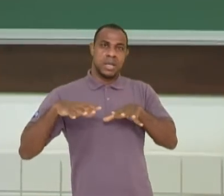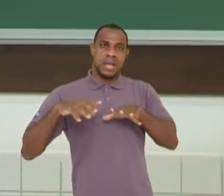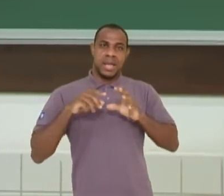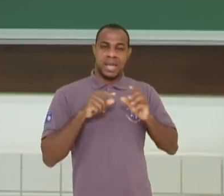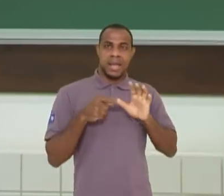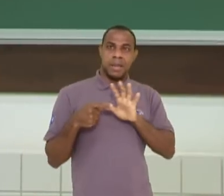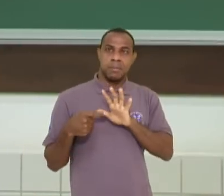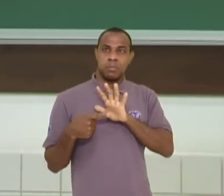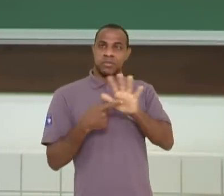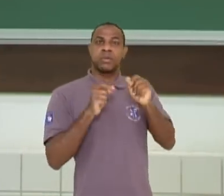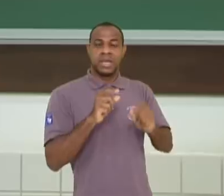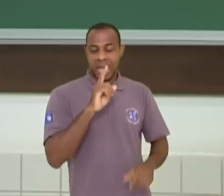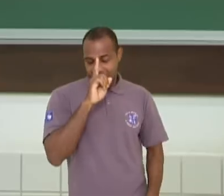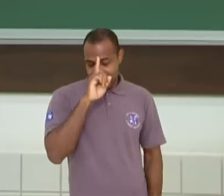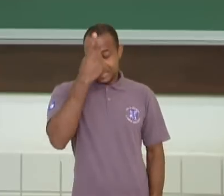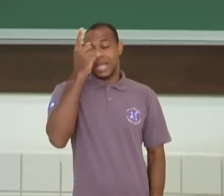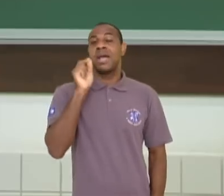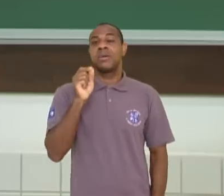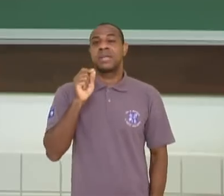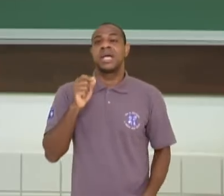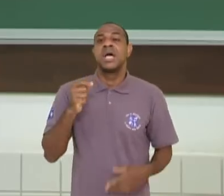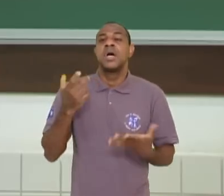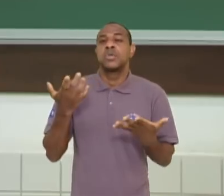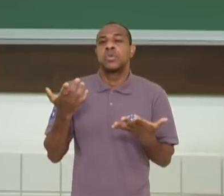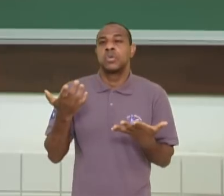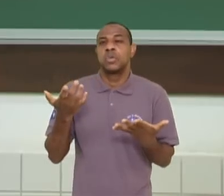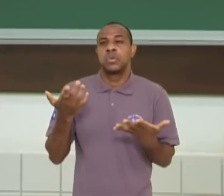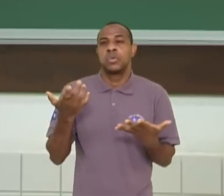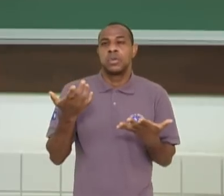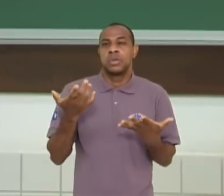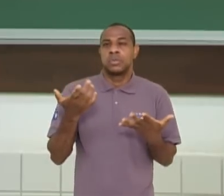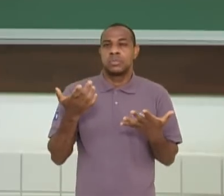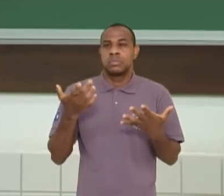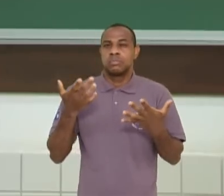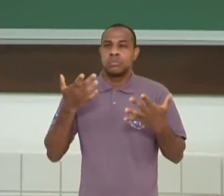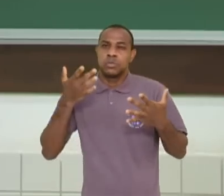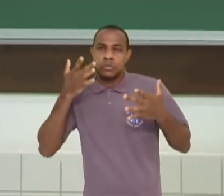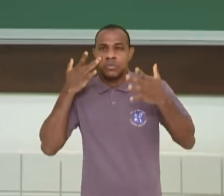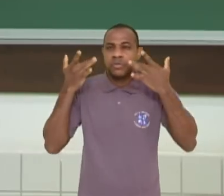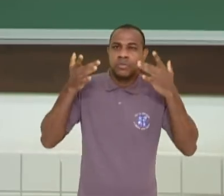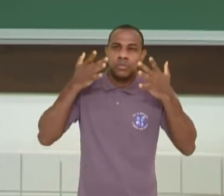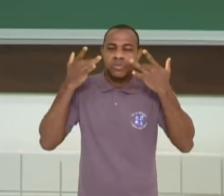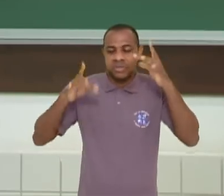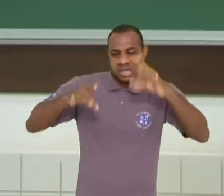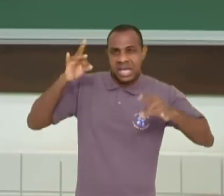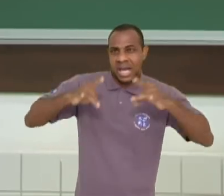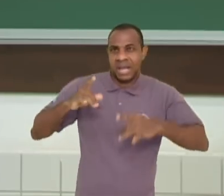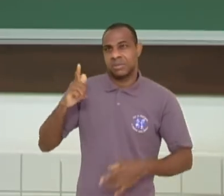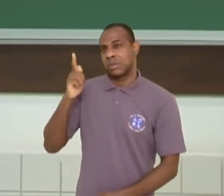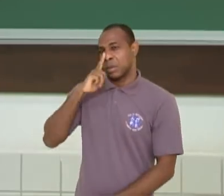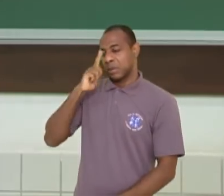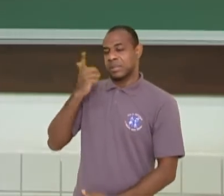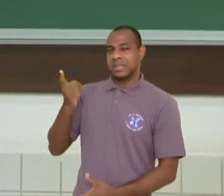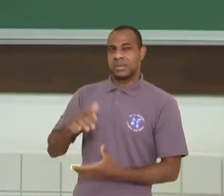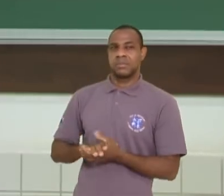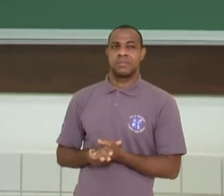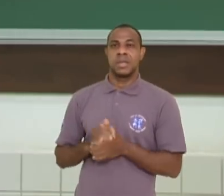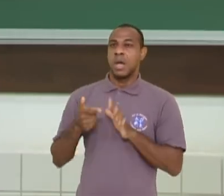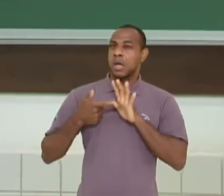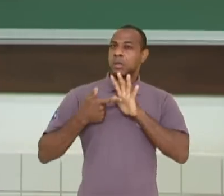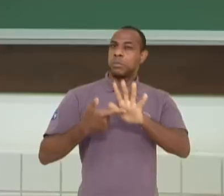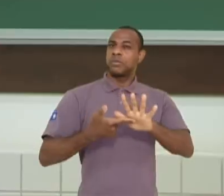ideia do teatro grego para eles, né? Acabaram amadurecendo, melhorando ali as situações, né? Então tudo isso aí ocorre